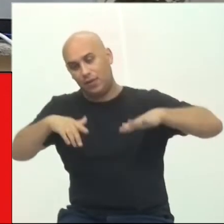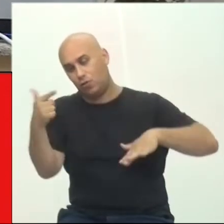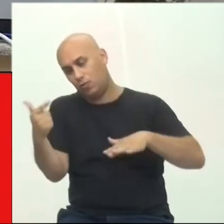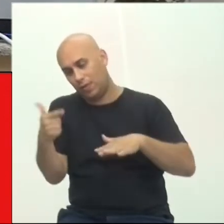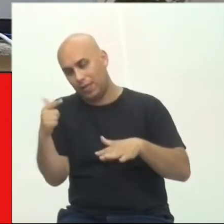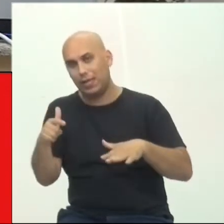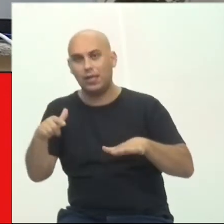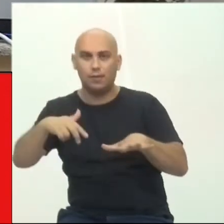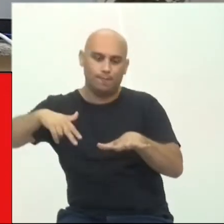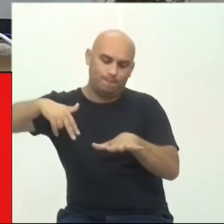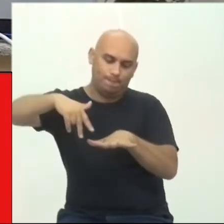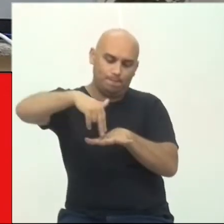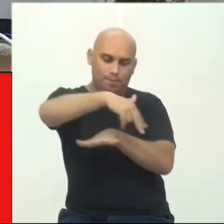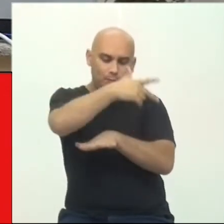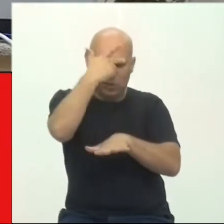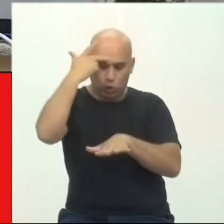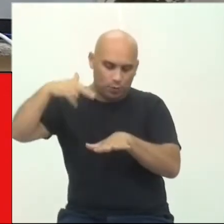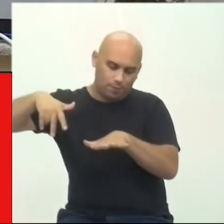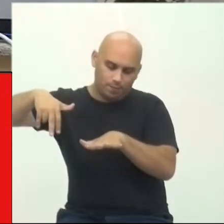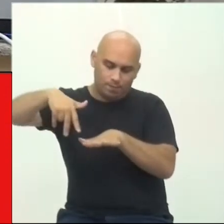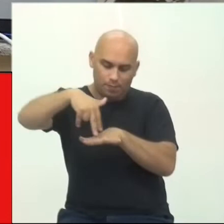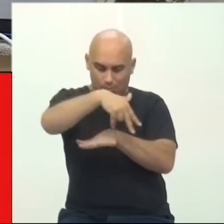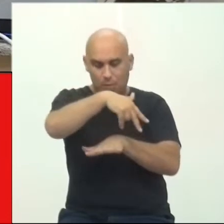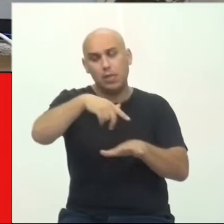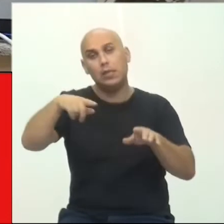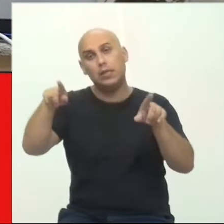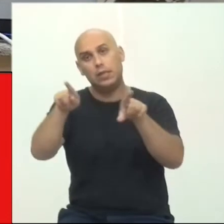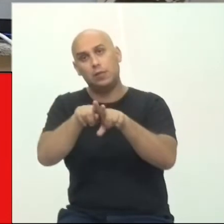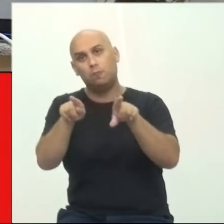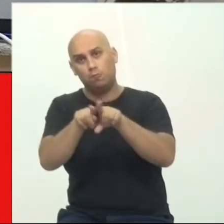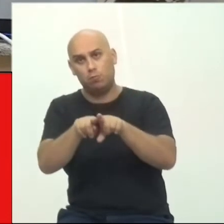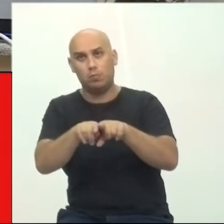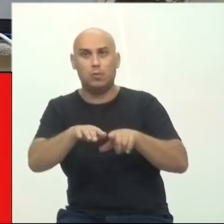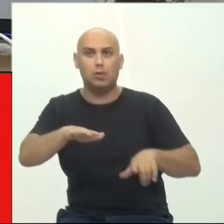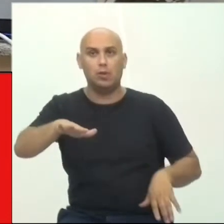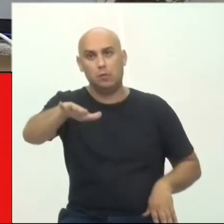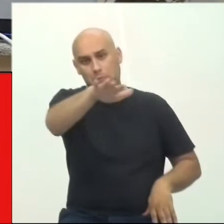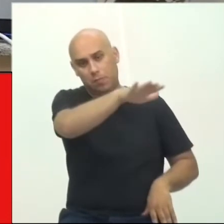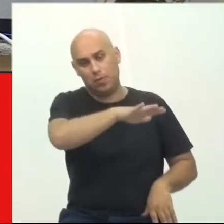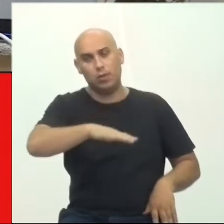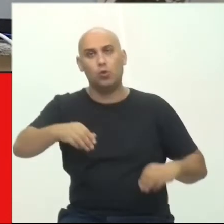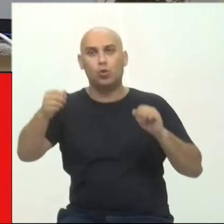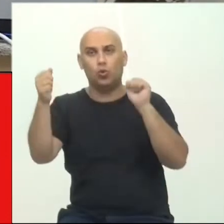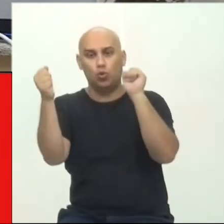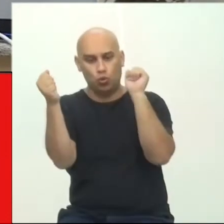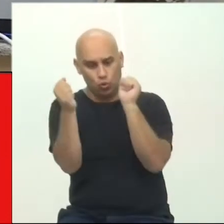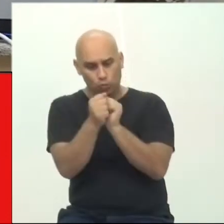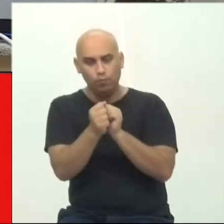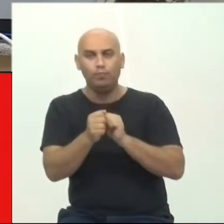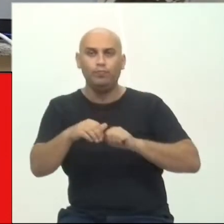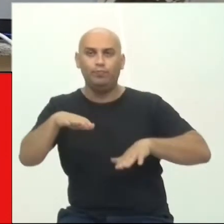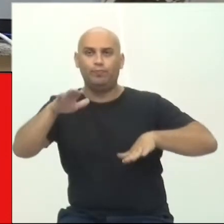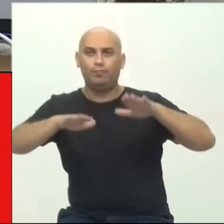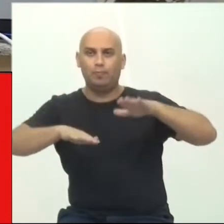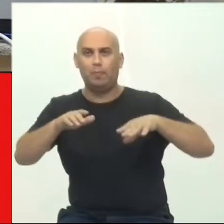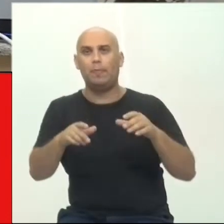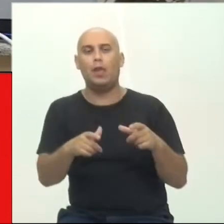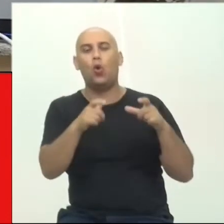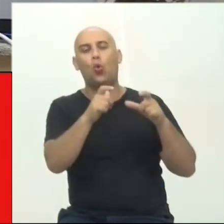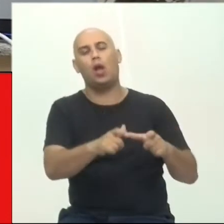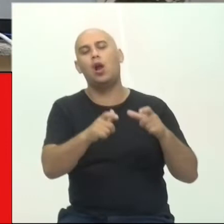nesse momento o ciclista entra, no caso, no caminho da ciclovia, né? Então tem vários